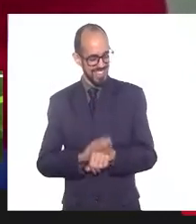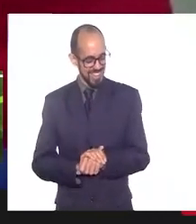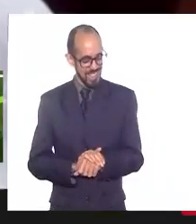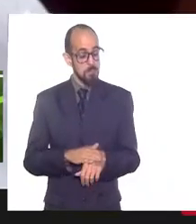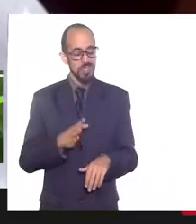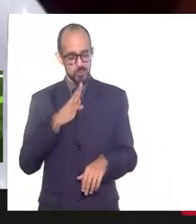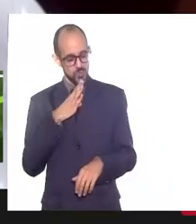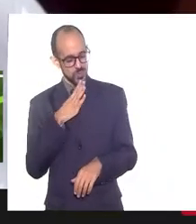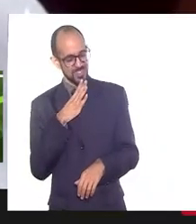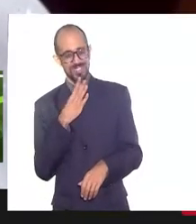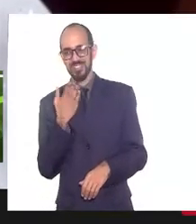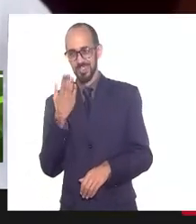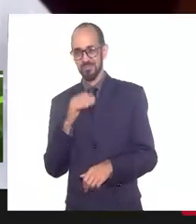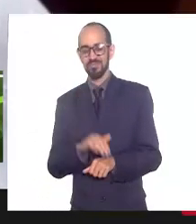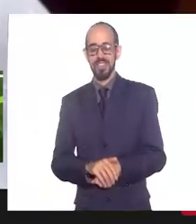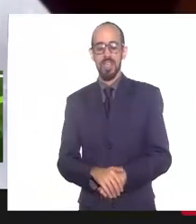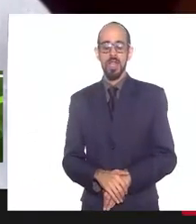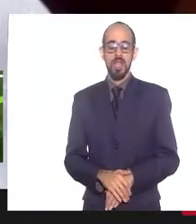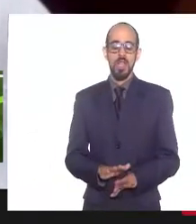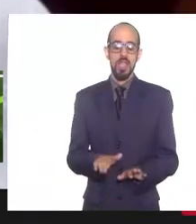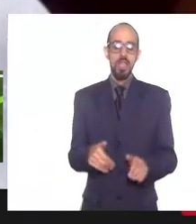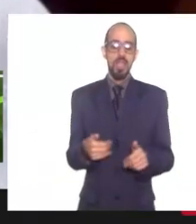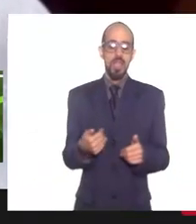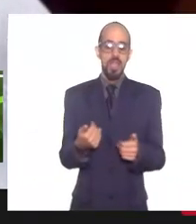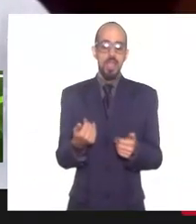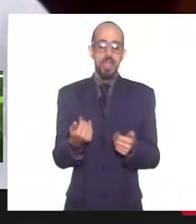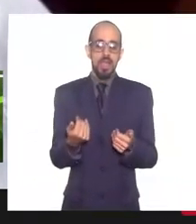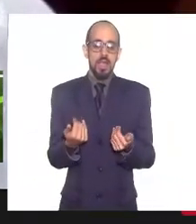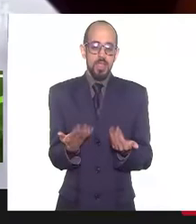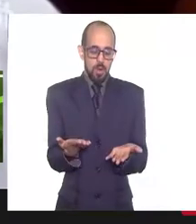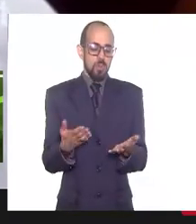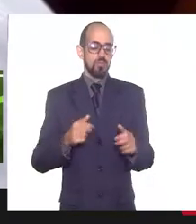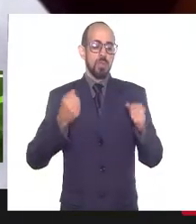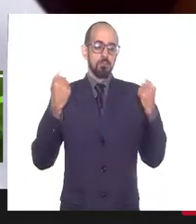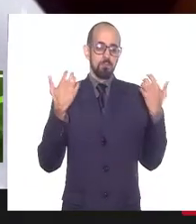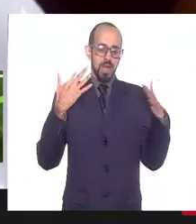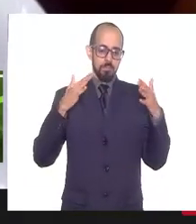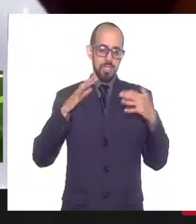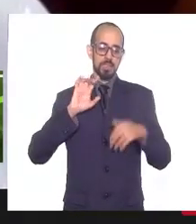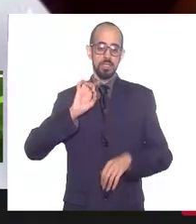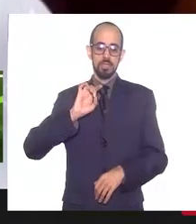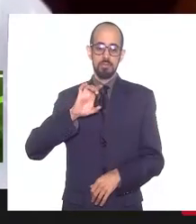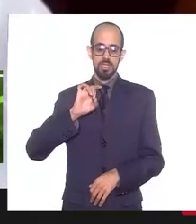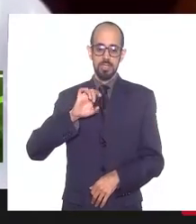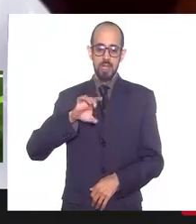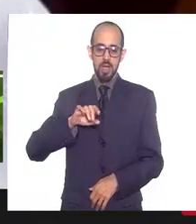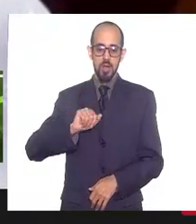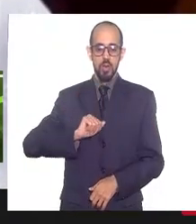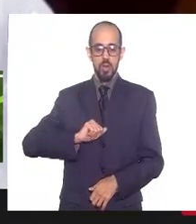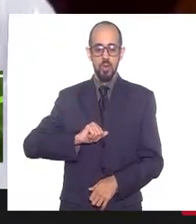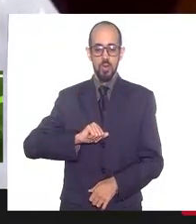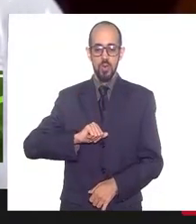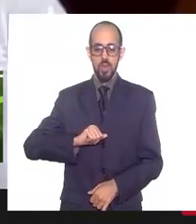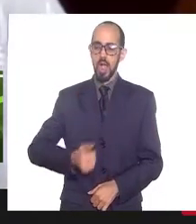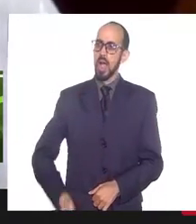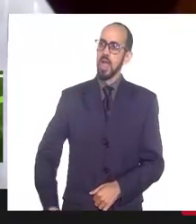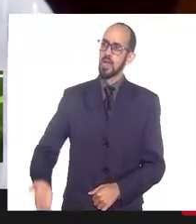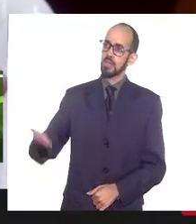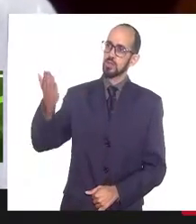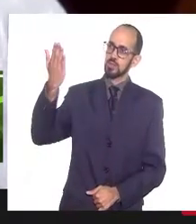Marta. Parabenizar a todos, mas em especial a sua